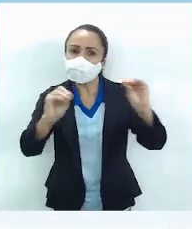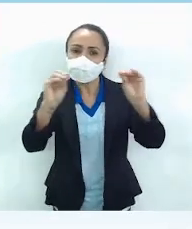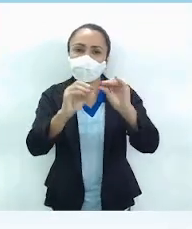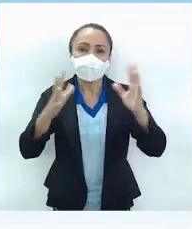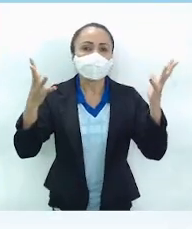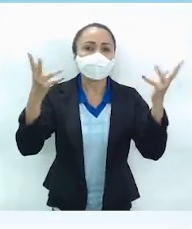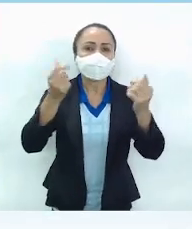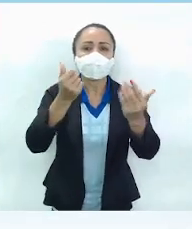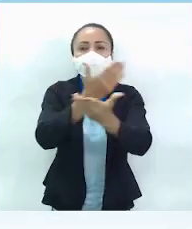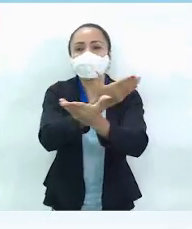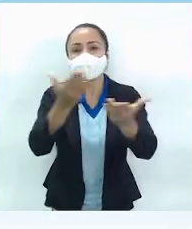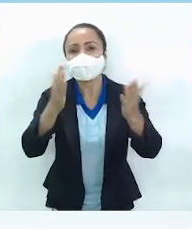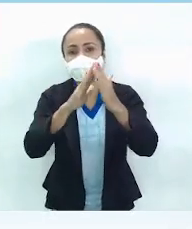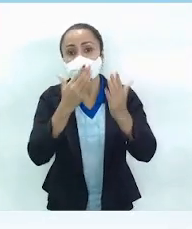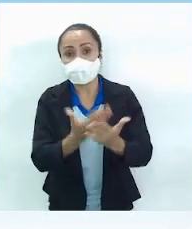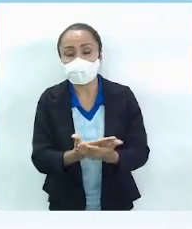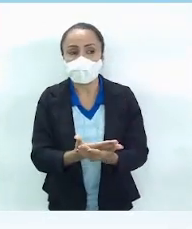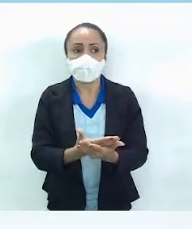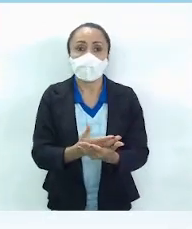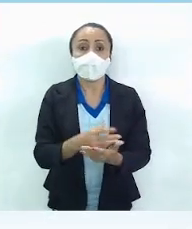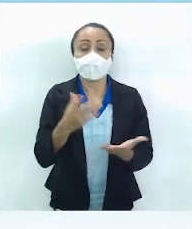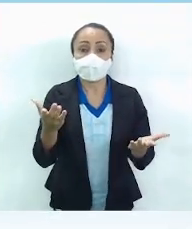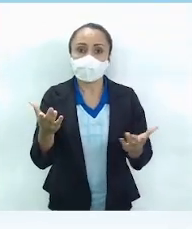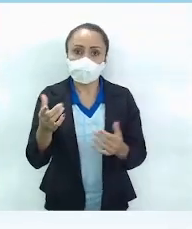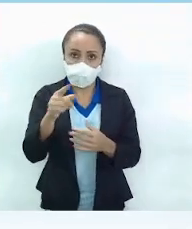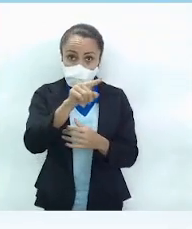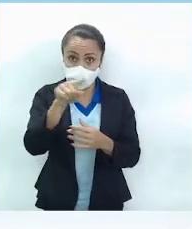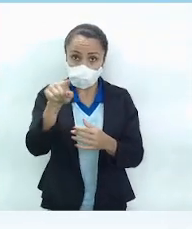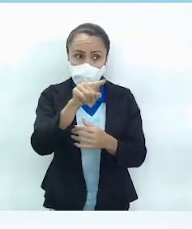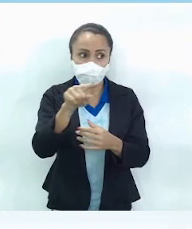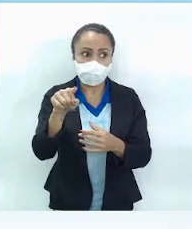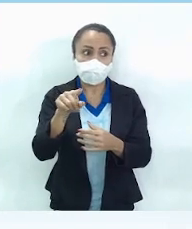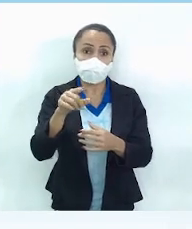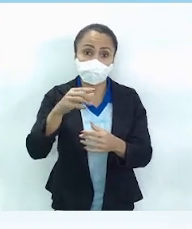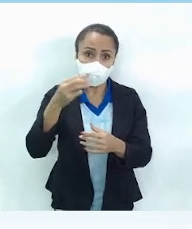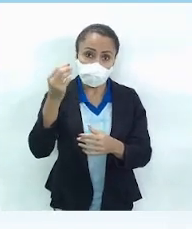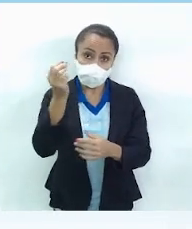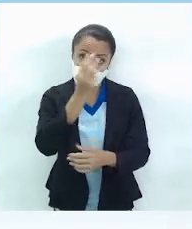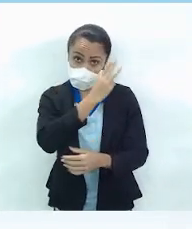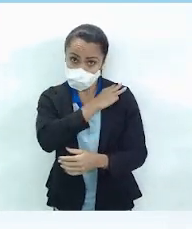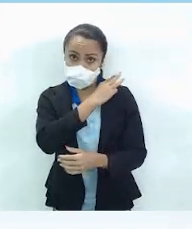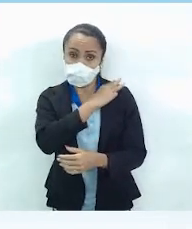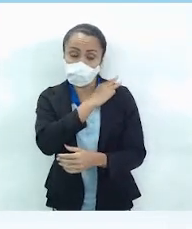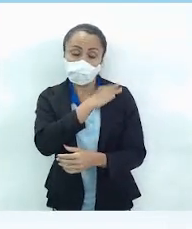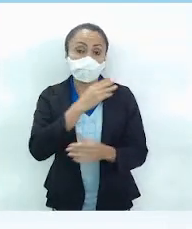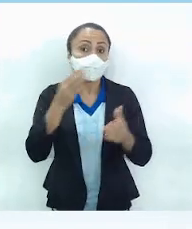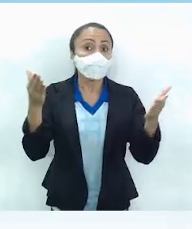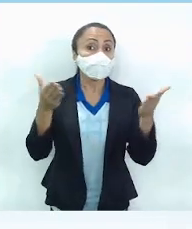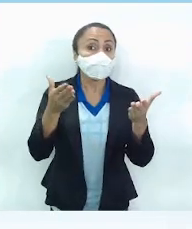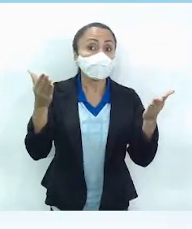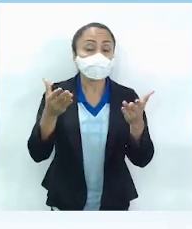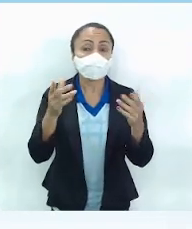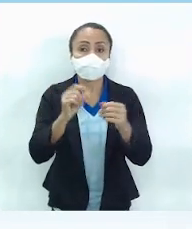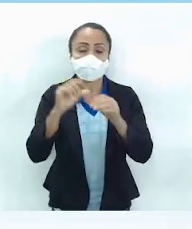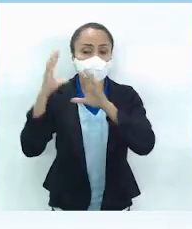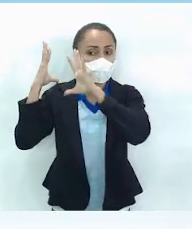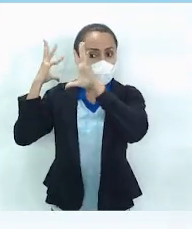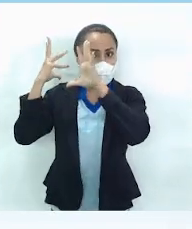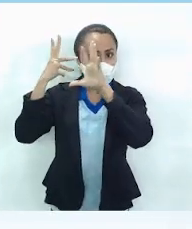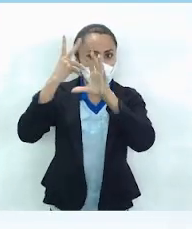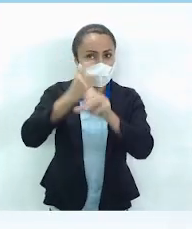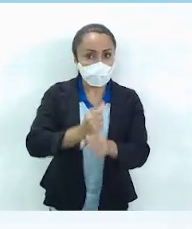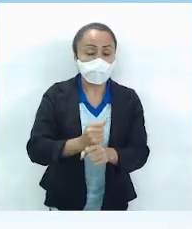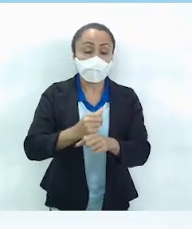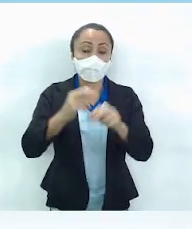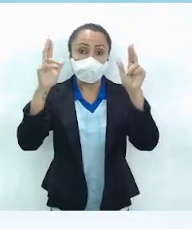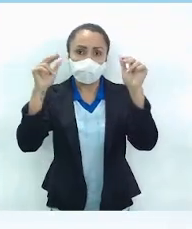toda a comunidade escolar. Olha, vocês que são terceiro ano, hoje a gente vai fazer uma revisão dos